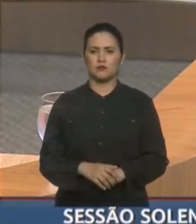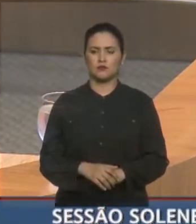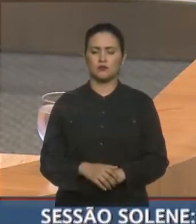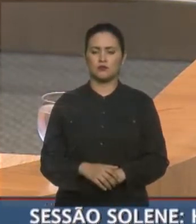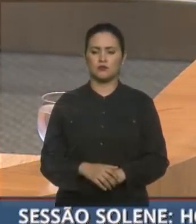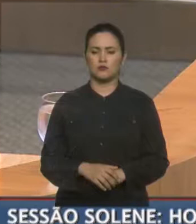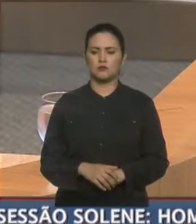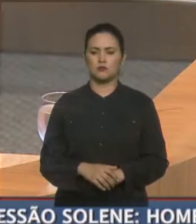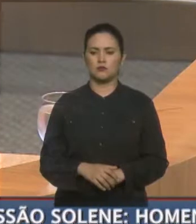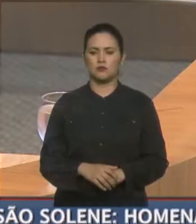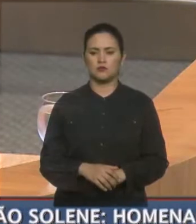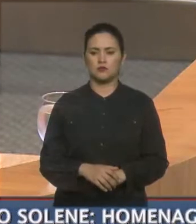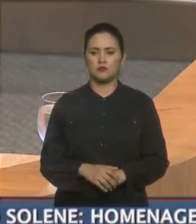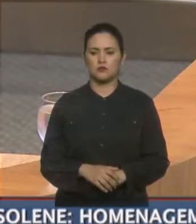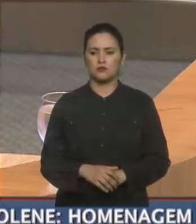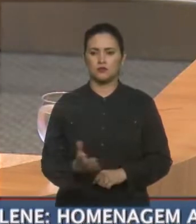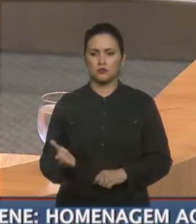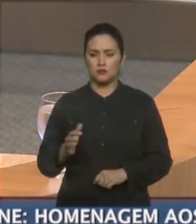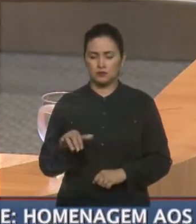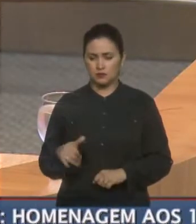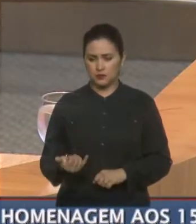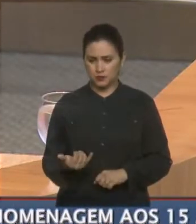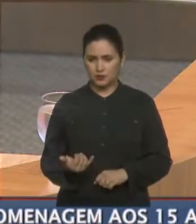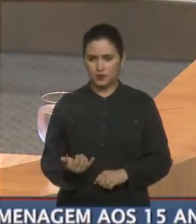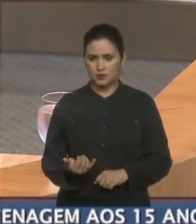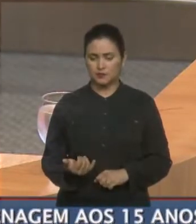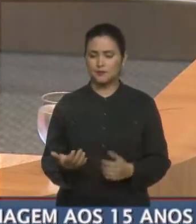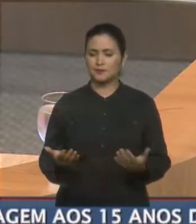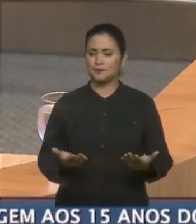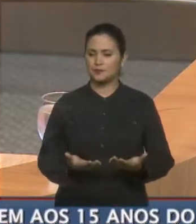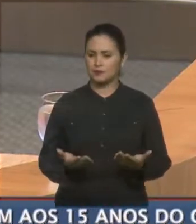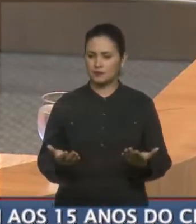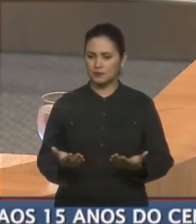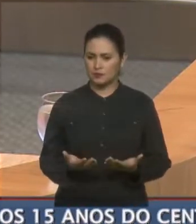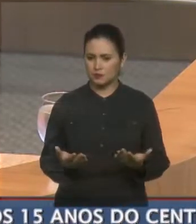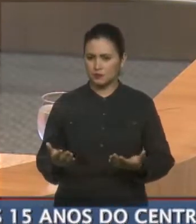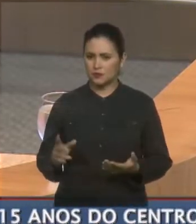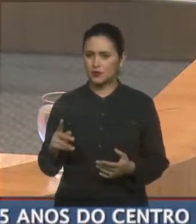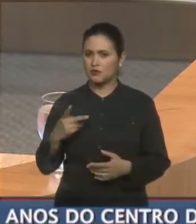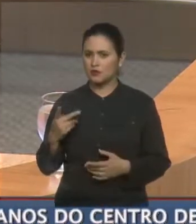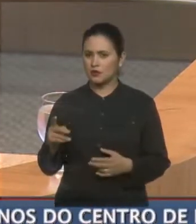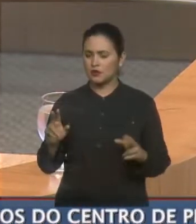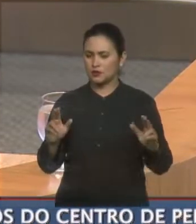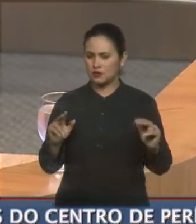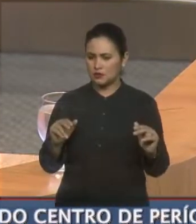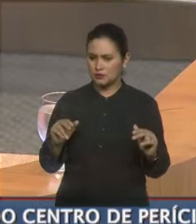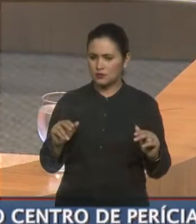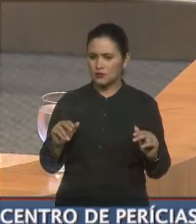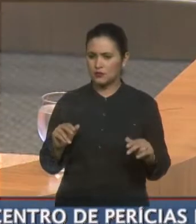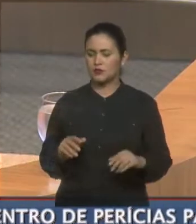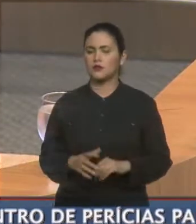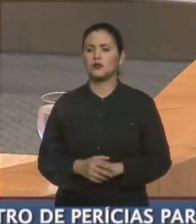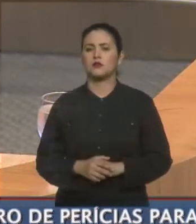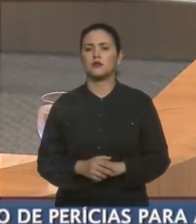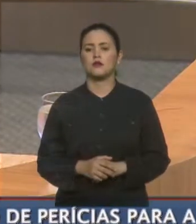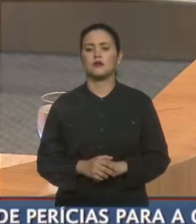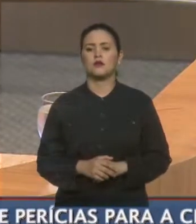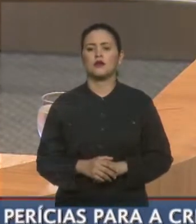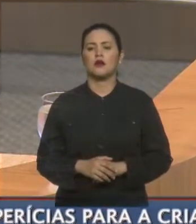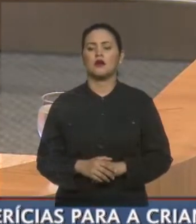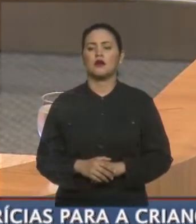que nessa casa hoje, em que, na verdade, quando nós tratamos desse tema, Nós estamos tratando de um tema caro